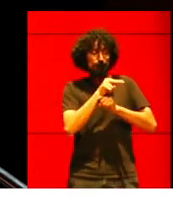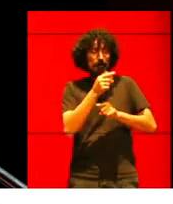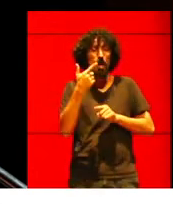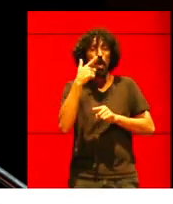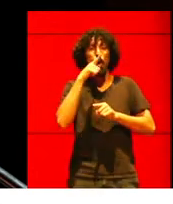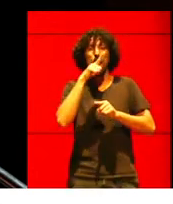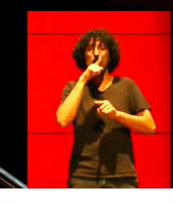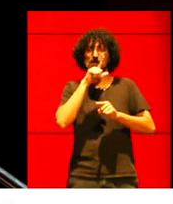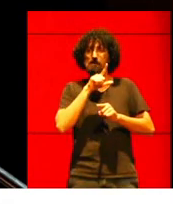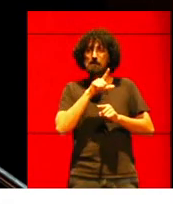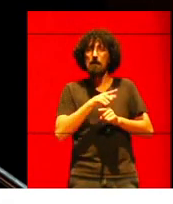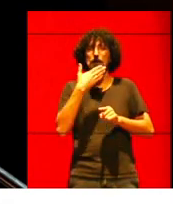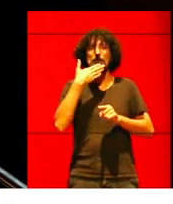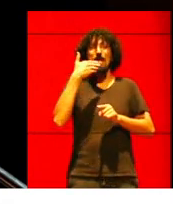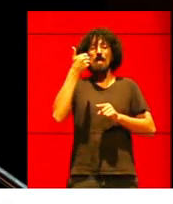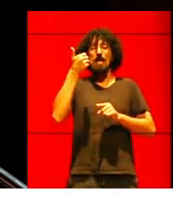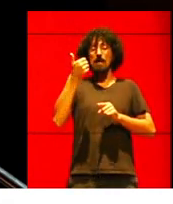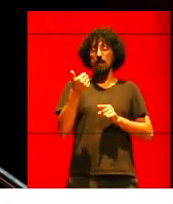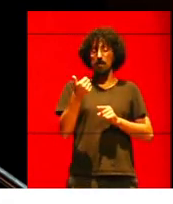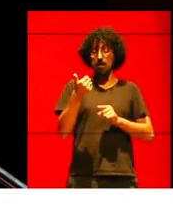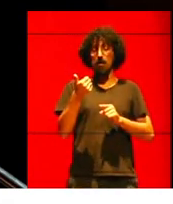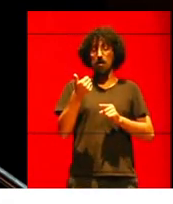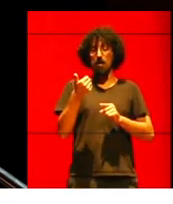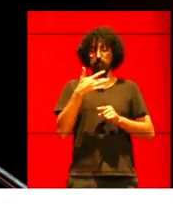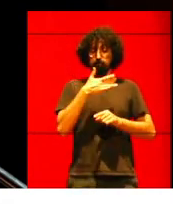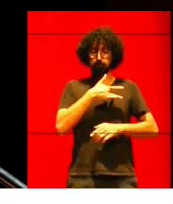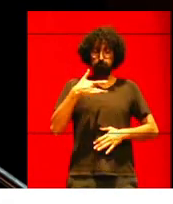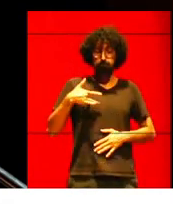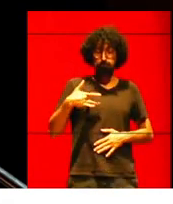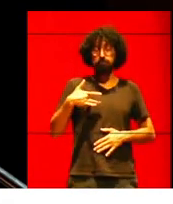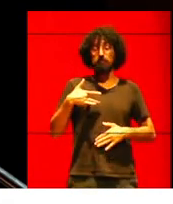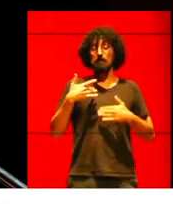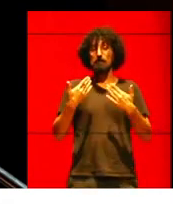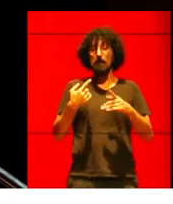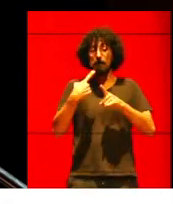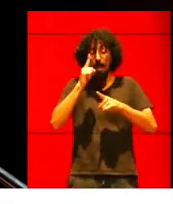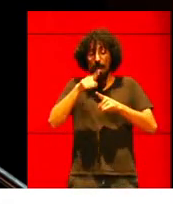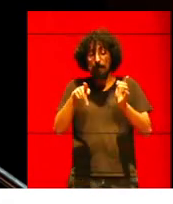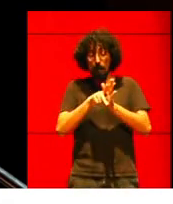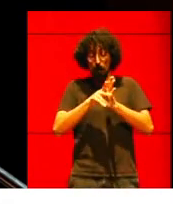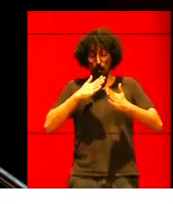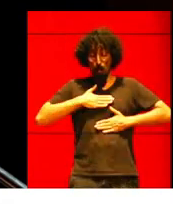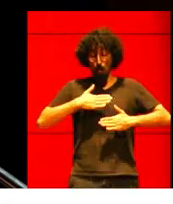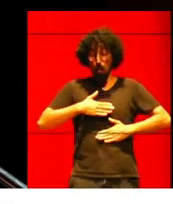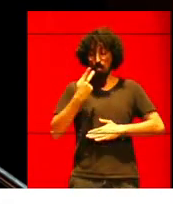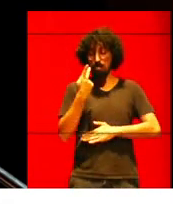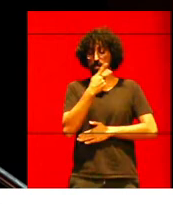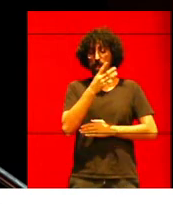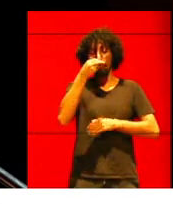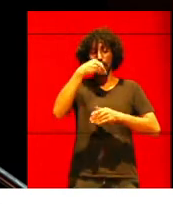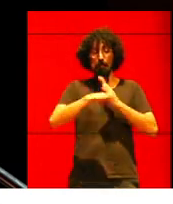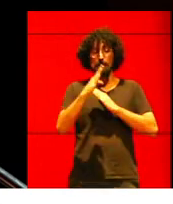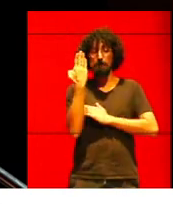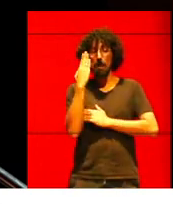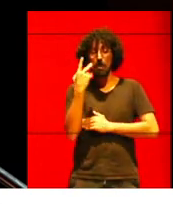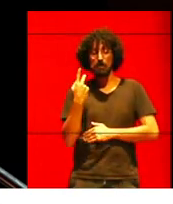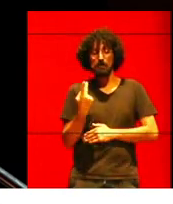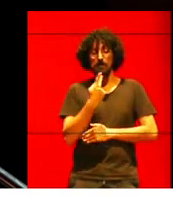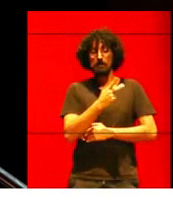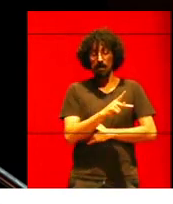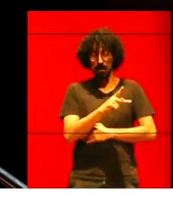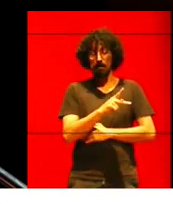camada impermeável. Se eu tiro essa camada impermeável e jogo a ave de volta para o ambiente aquático, ela